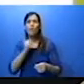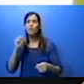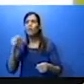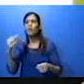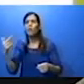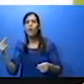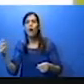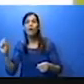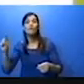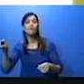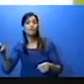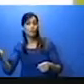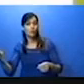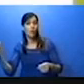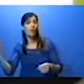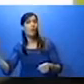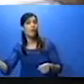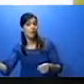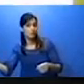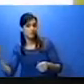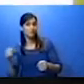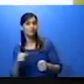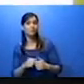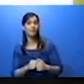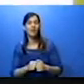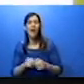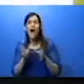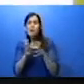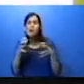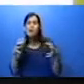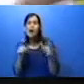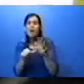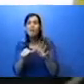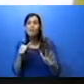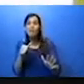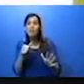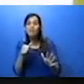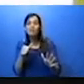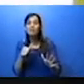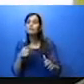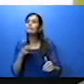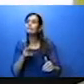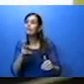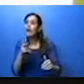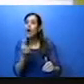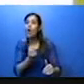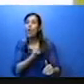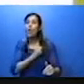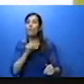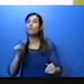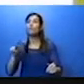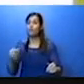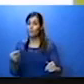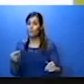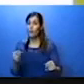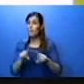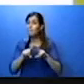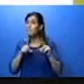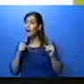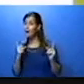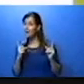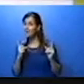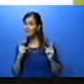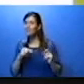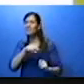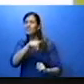quadrada, na maioria das vezes, vai dar um número com vírgula. Porém, se